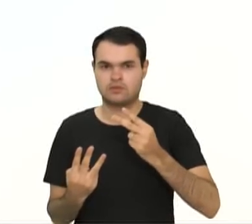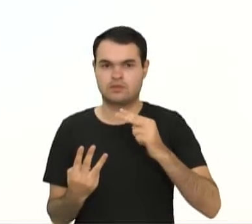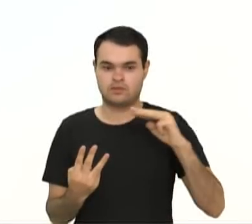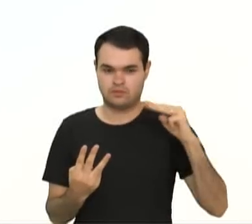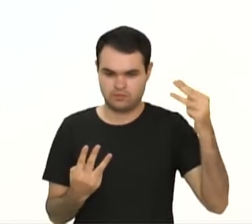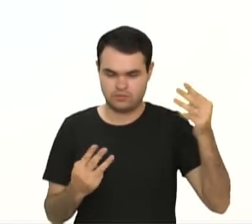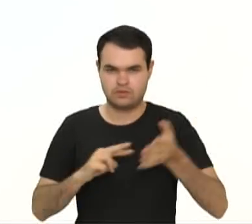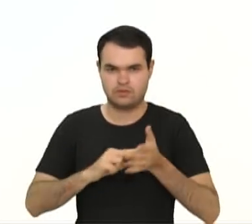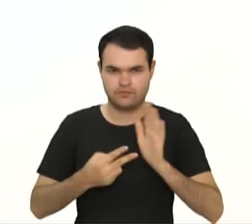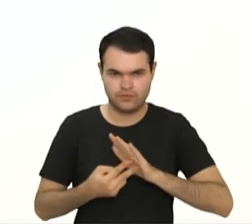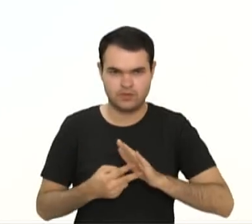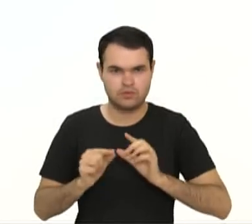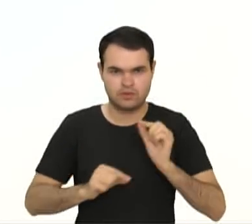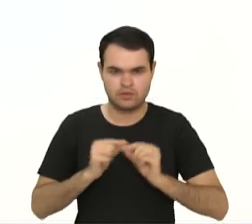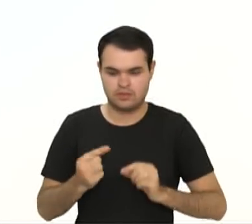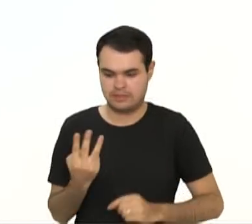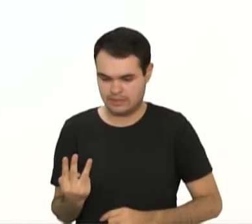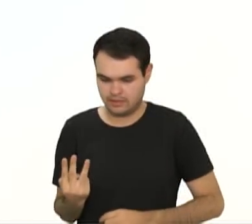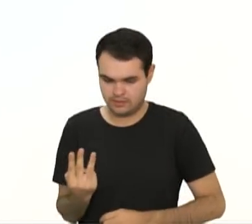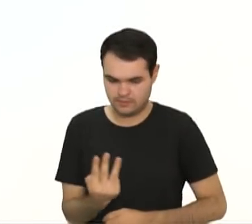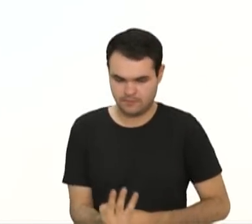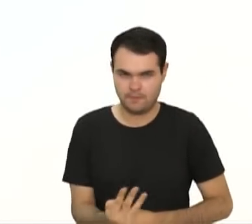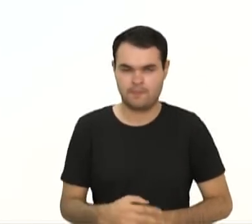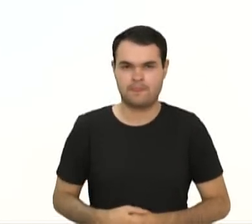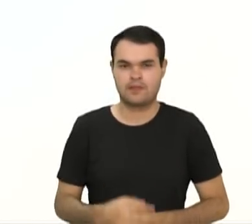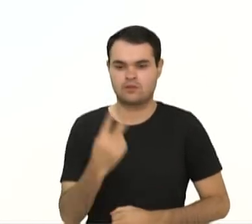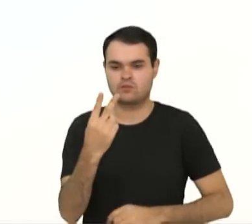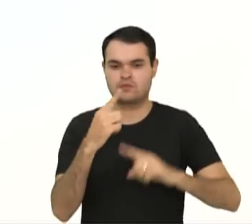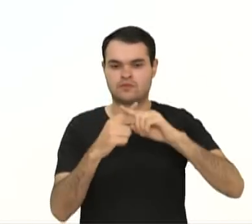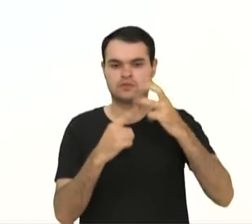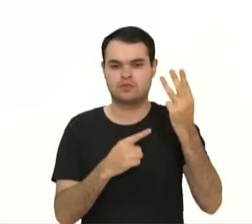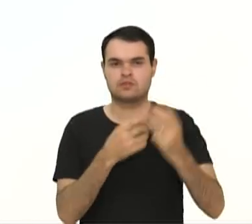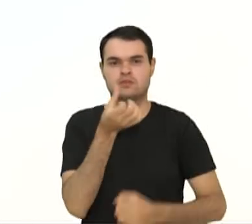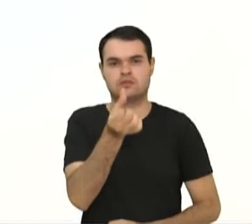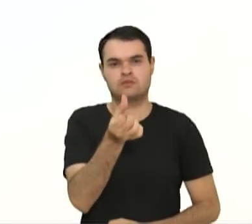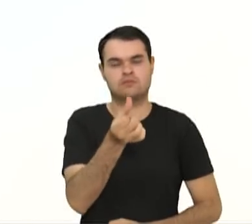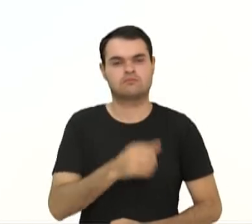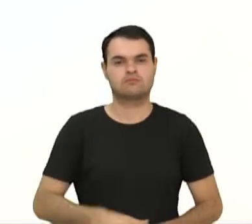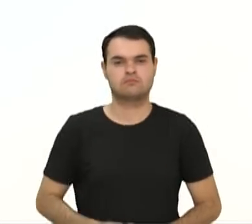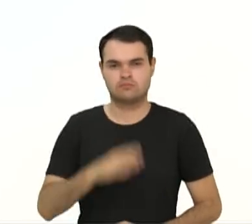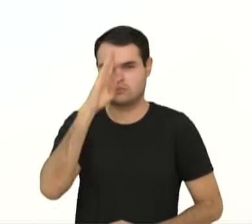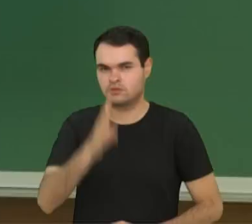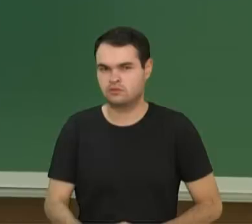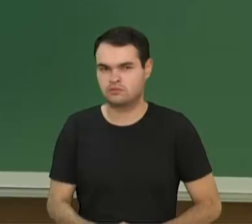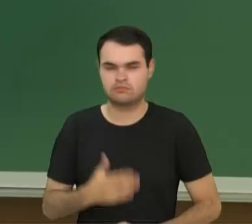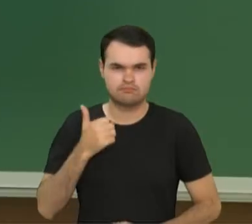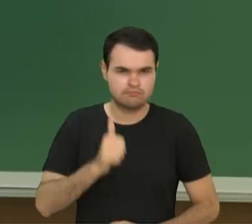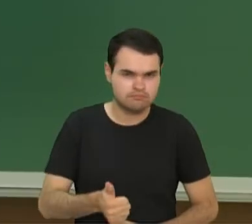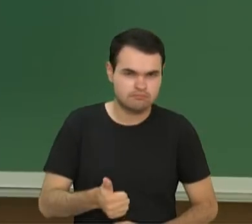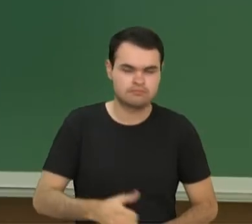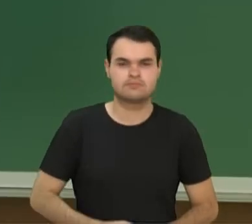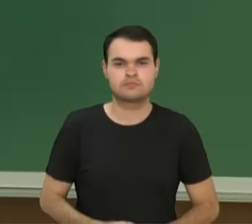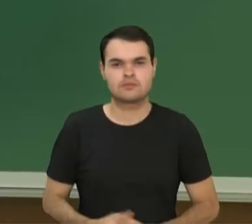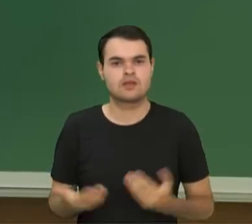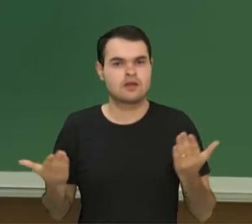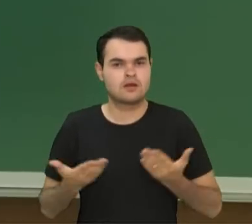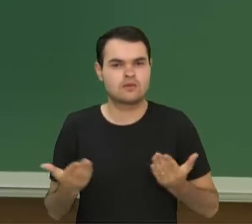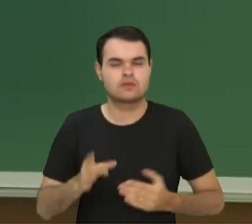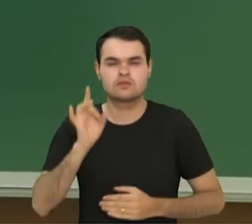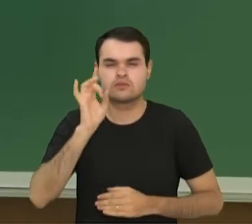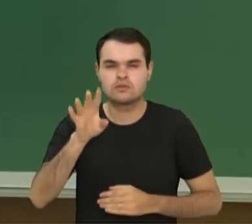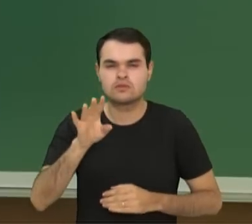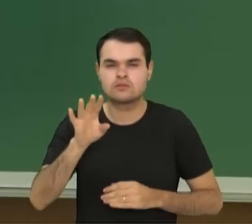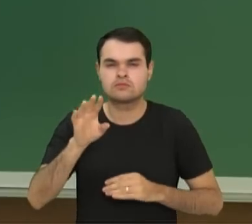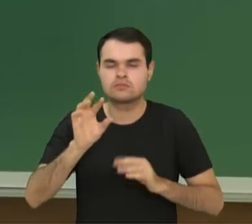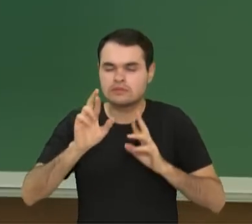é 3, substituo, 2 vezes 3, 6. Tranquilo? Gente, agora eu quero só fazer